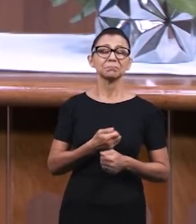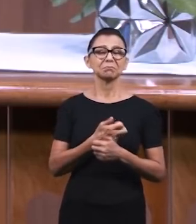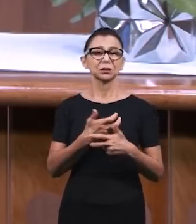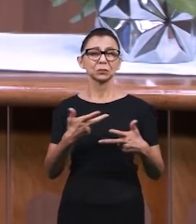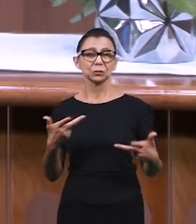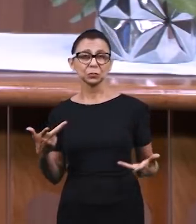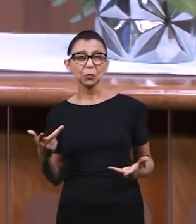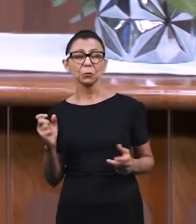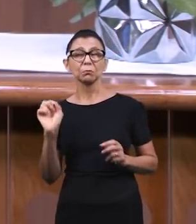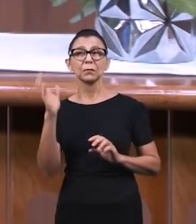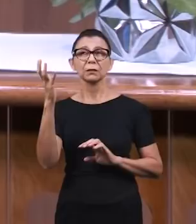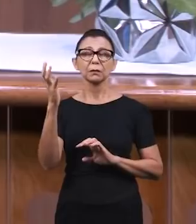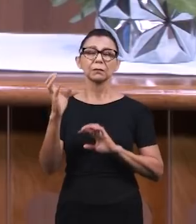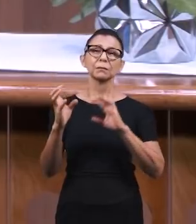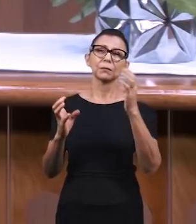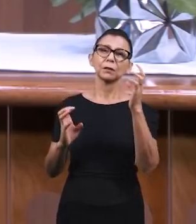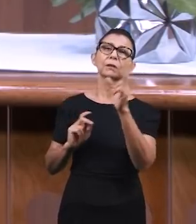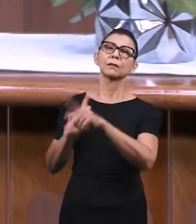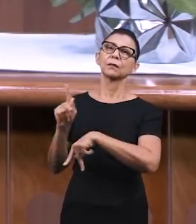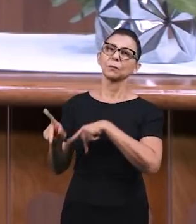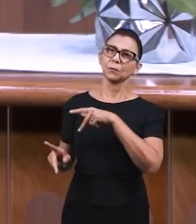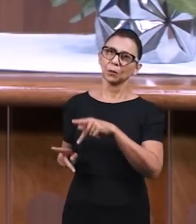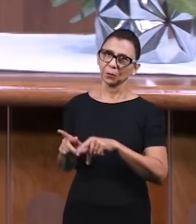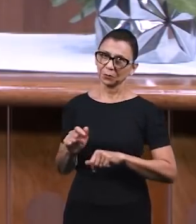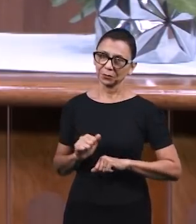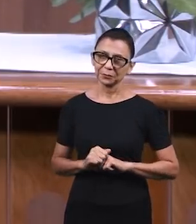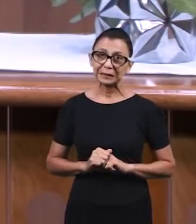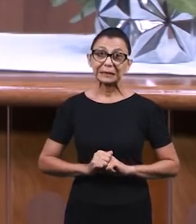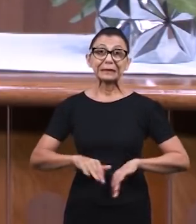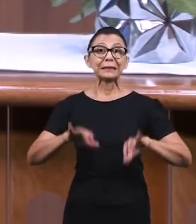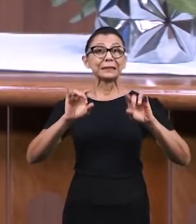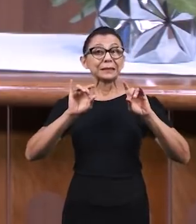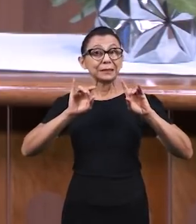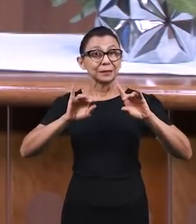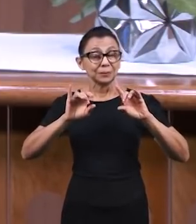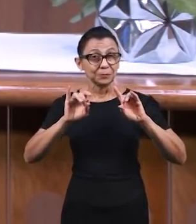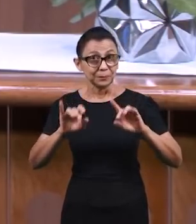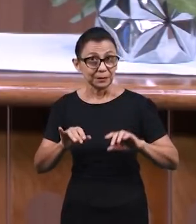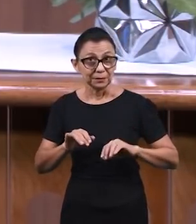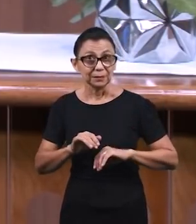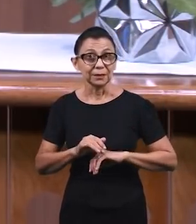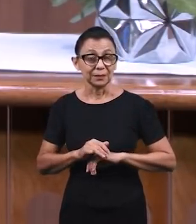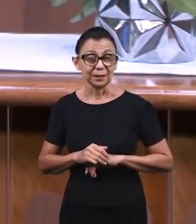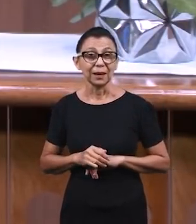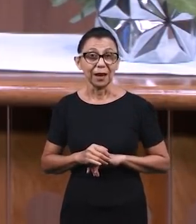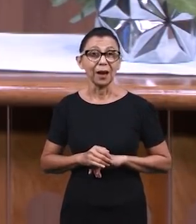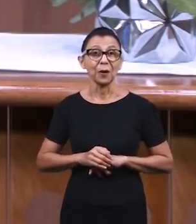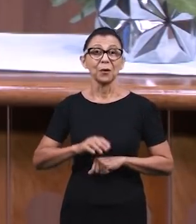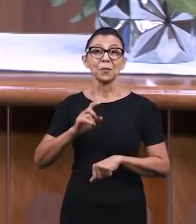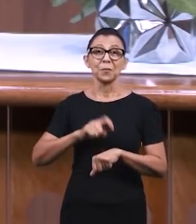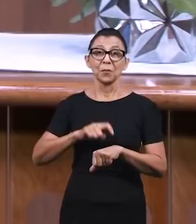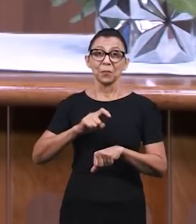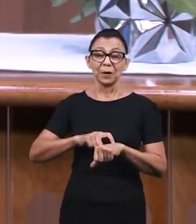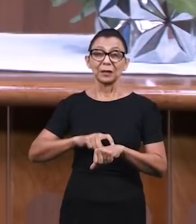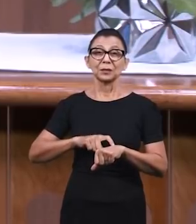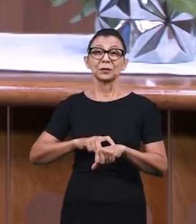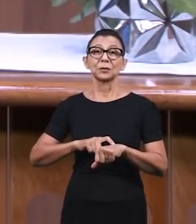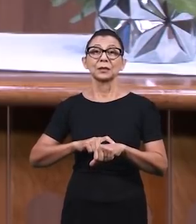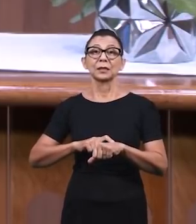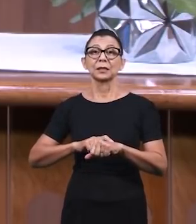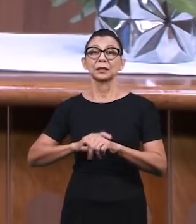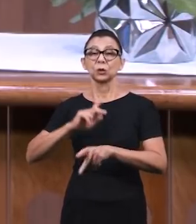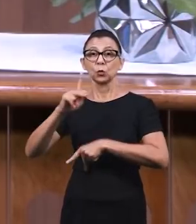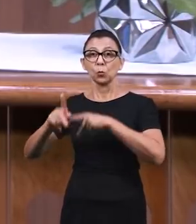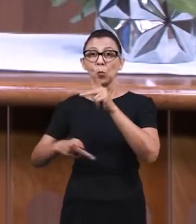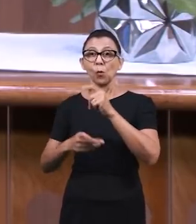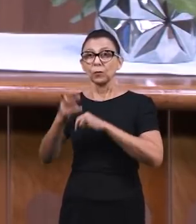do passado, daquilo que havia acontecido com o povo, especialmente daquilo que era o resgate do povo